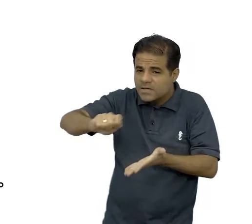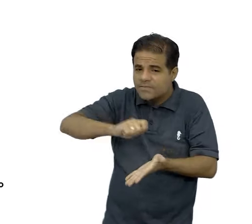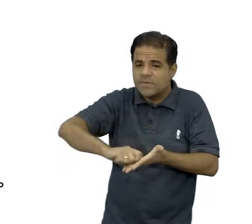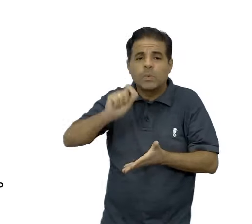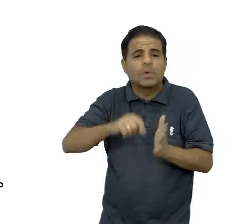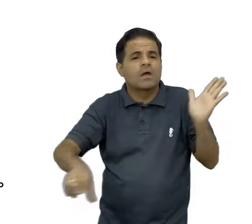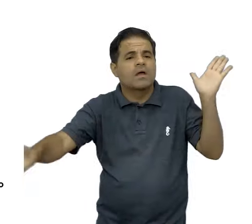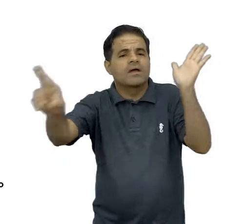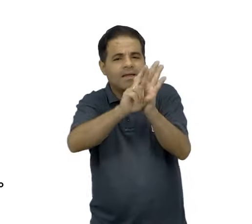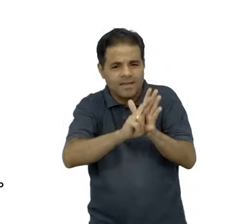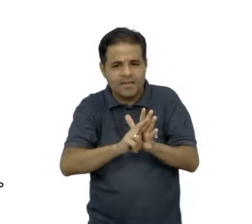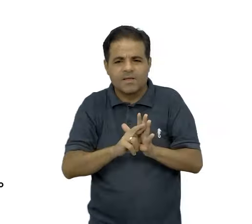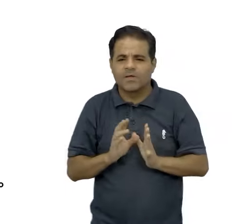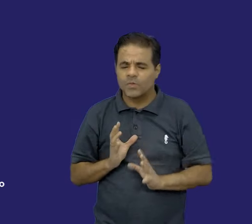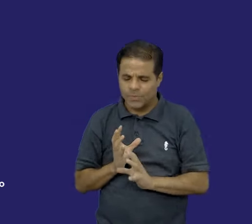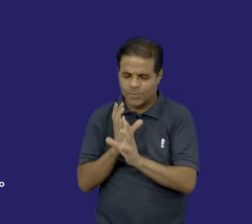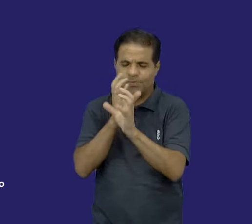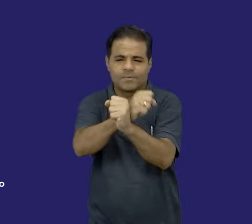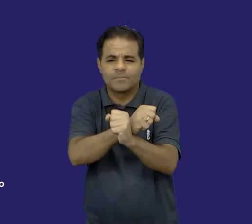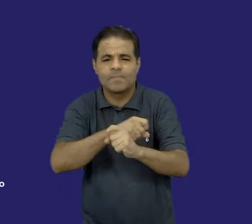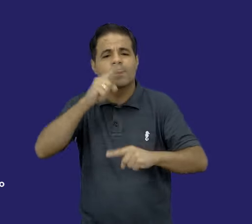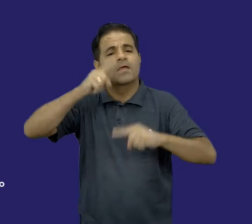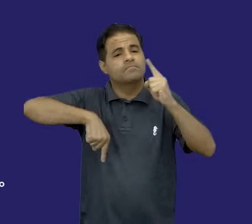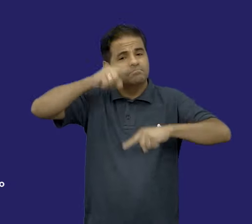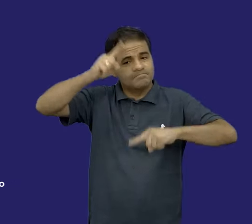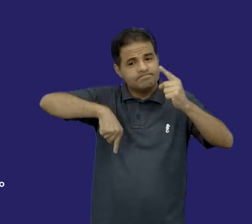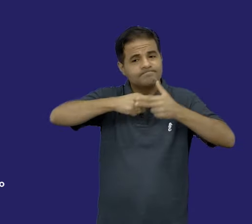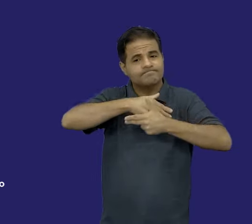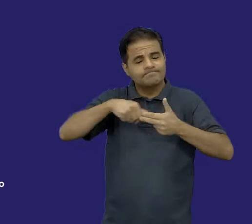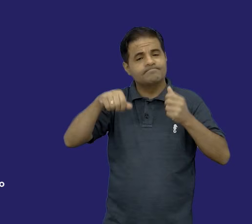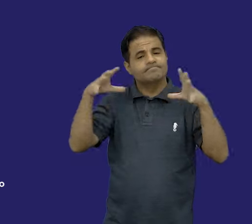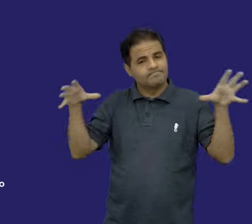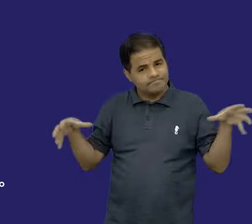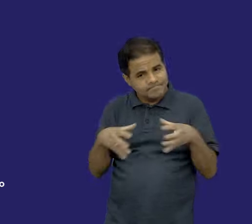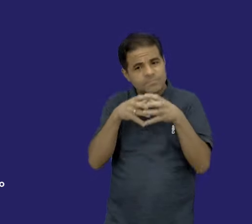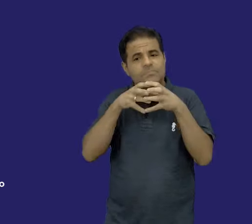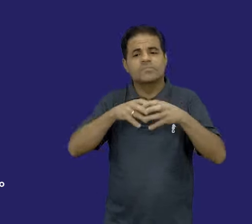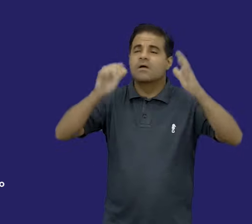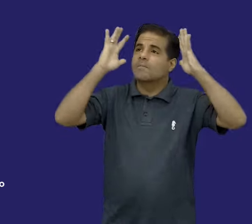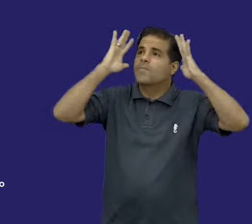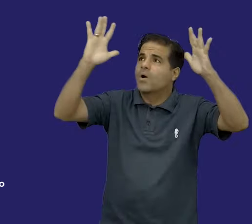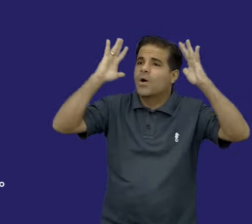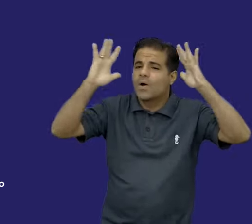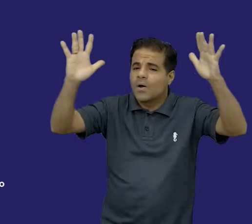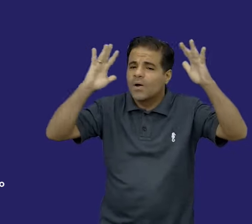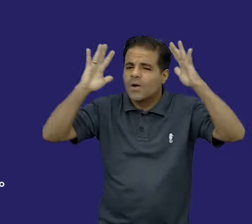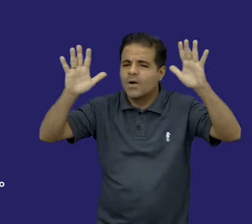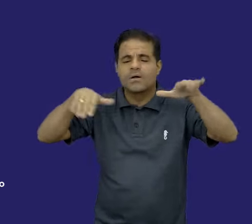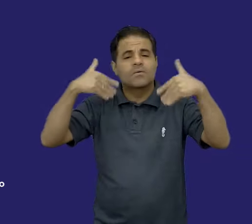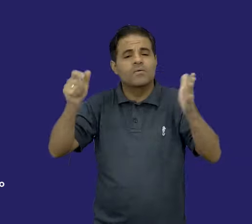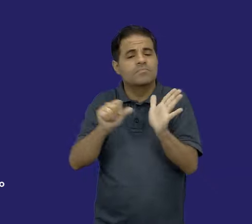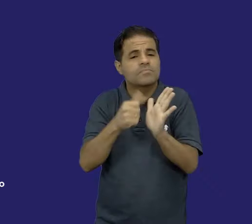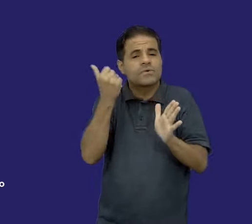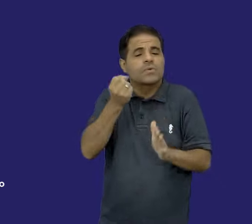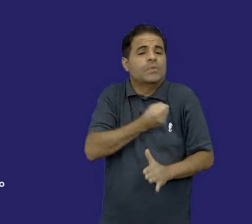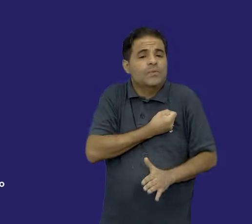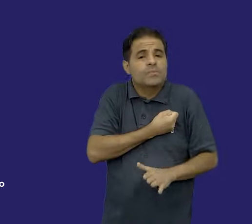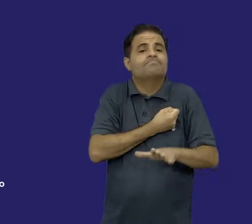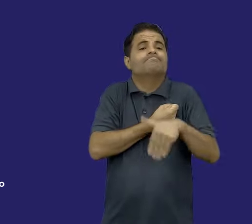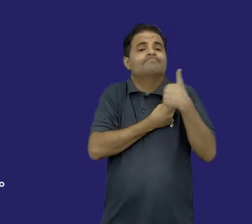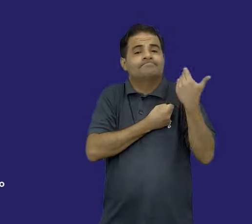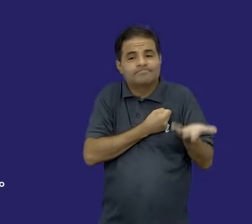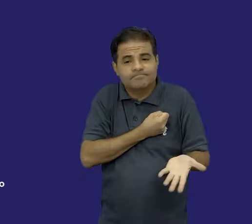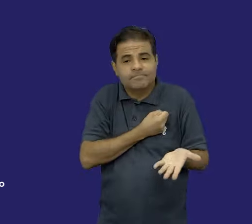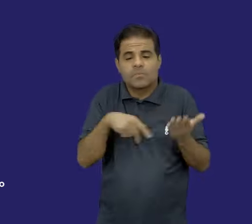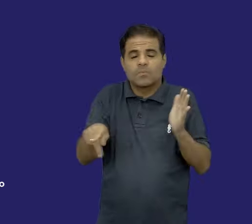que representa a totalidade dos elementos da coleção, refletindo aí sobre qual é o primeiro número, qual